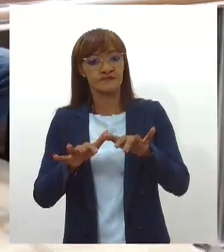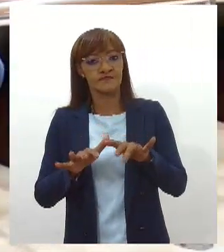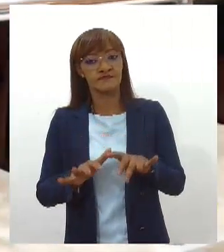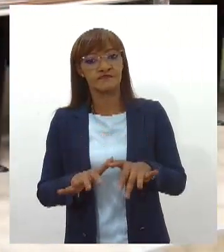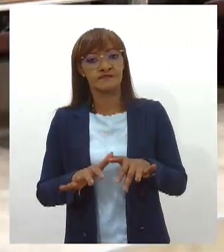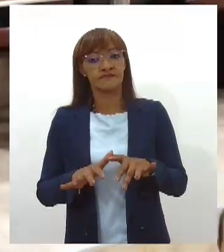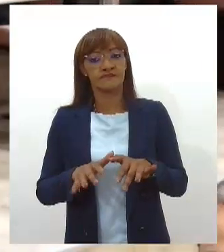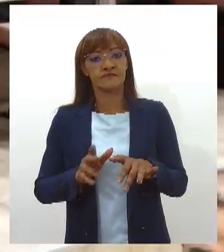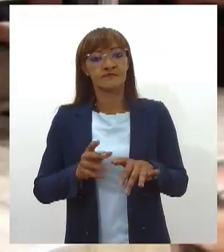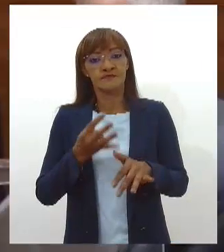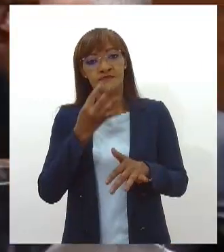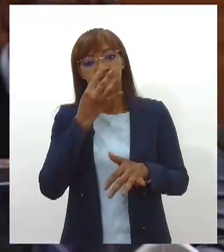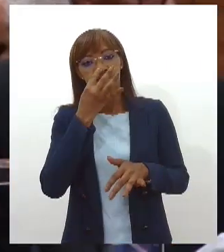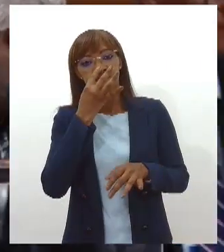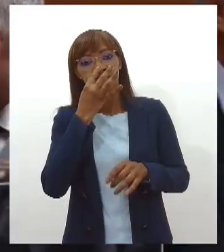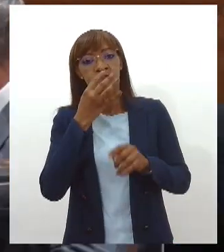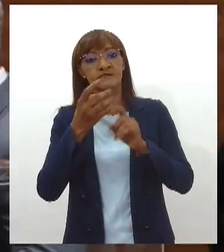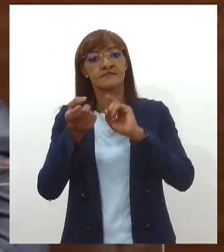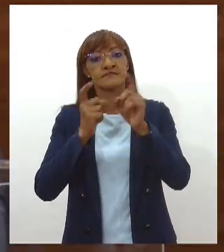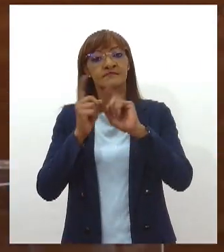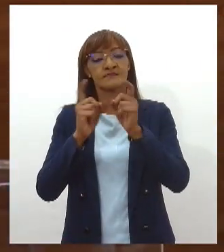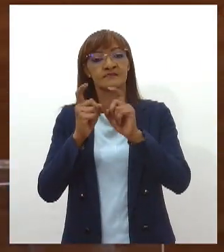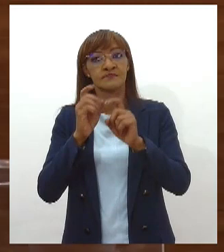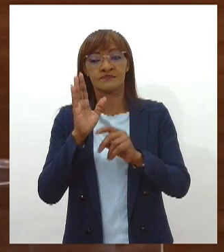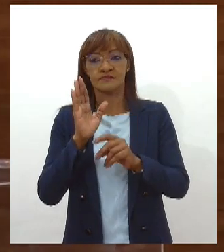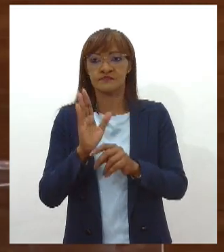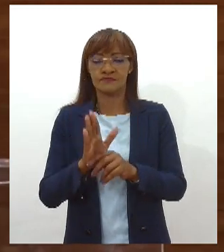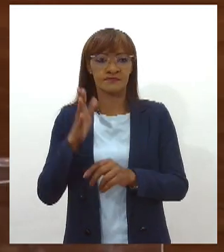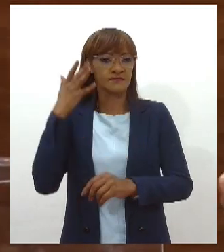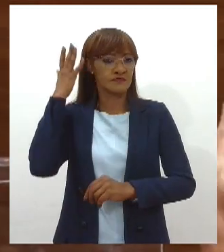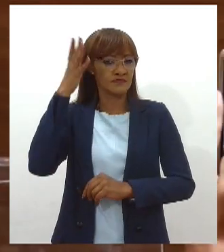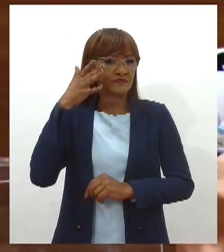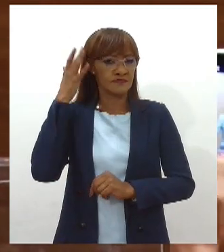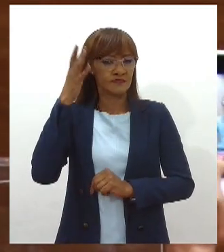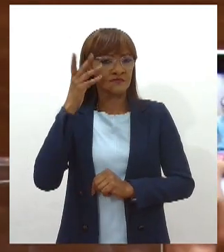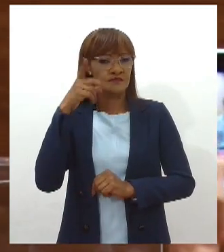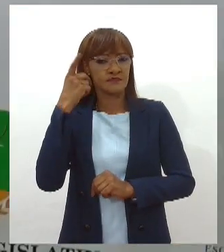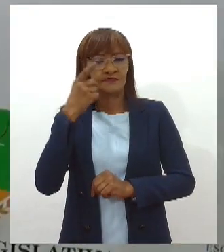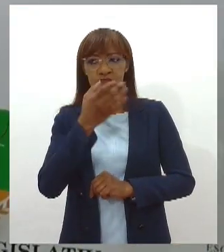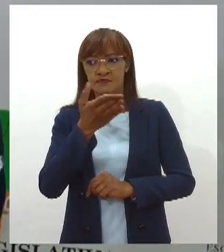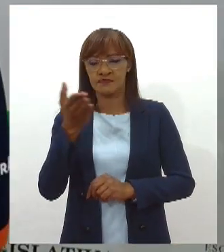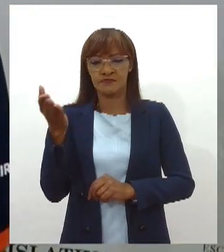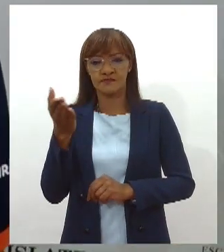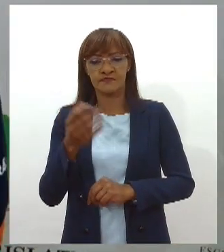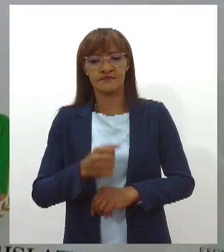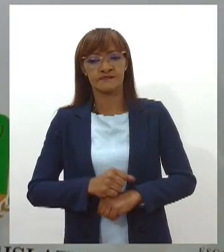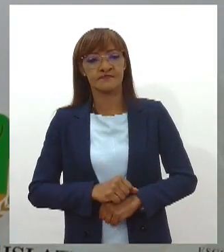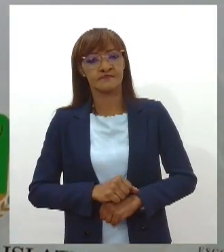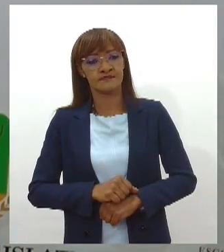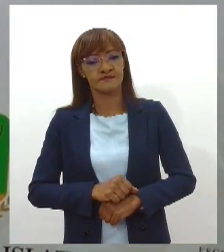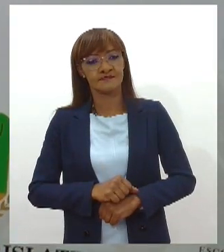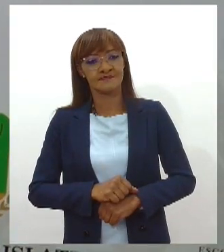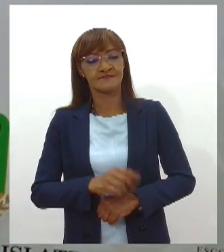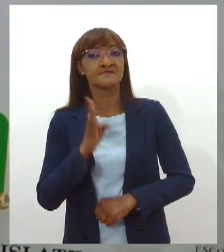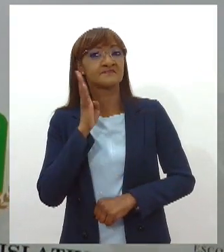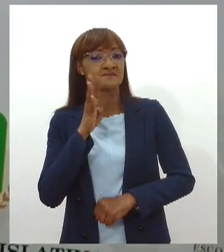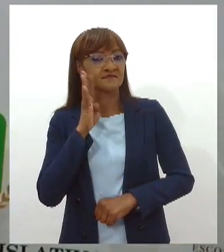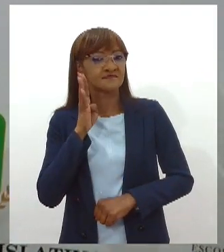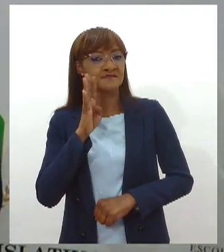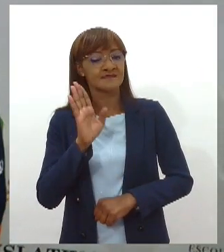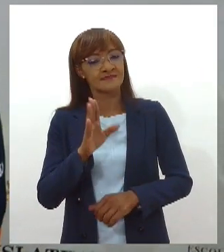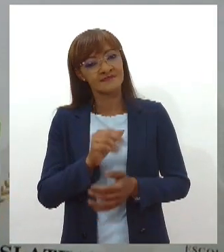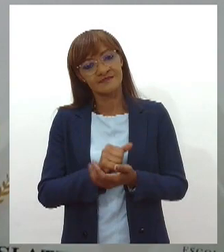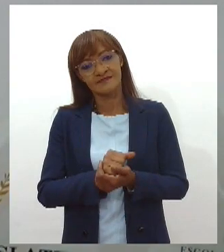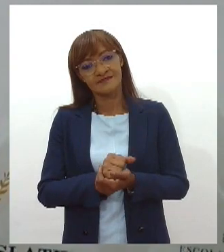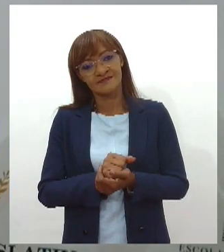acompanharam a sessão plenária e os pronunciamentos dos deputados estaduais. Foi muito legal. É muito bom a gente ver como